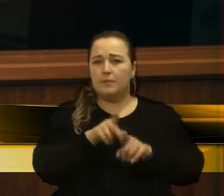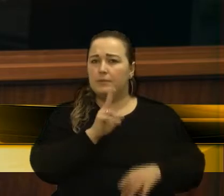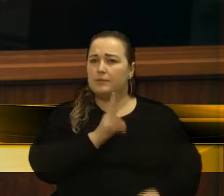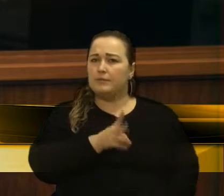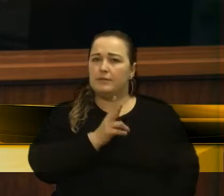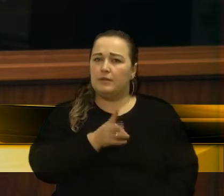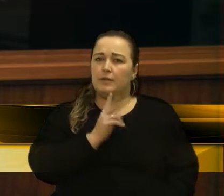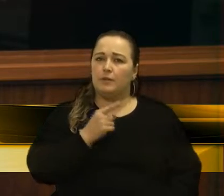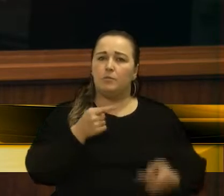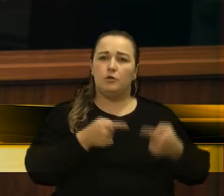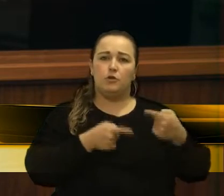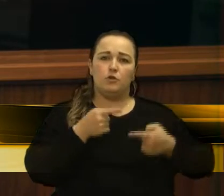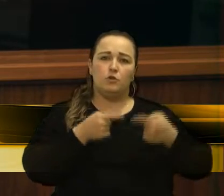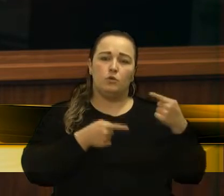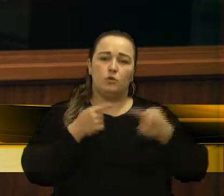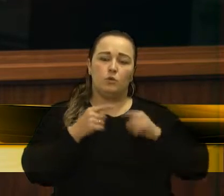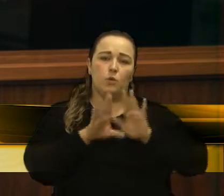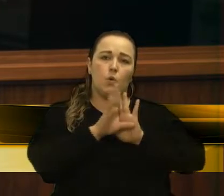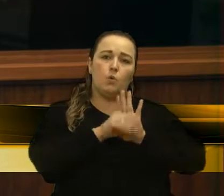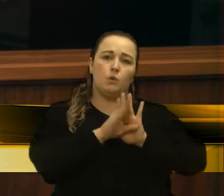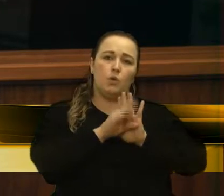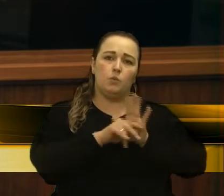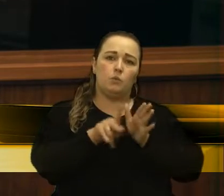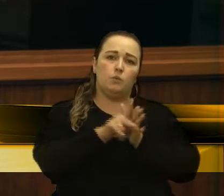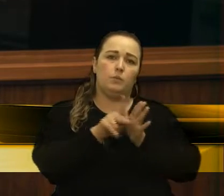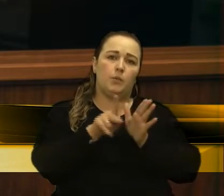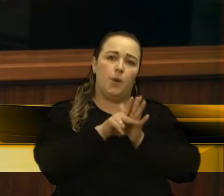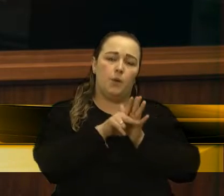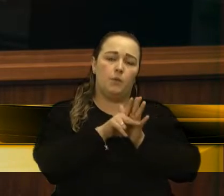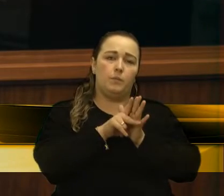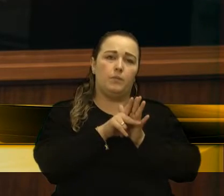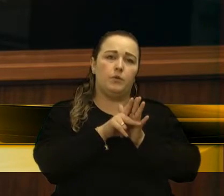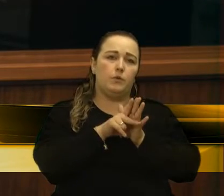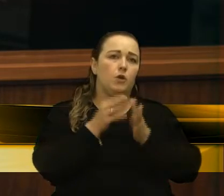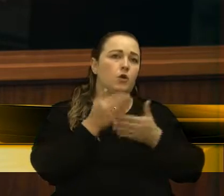trazer conteúdos do plano diretor, a vereadora Paula. Acho que toda